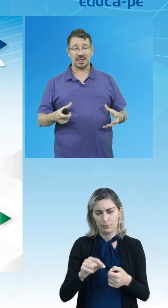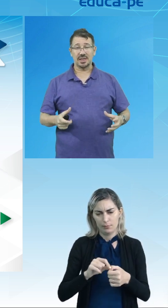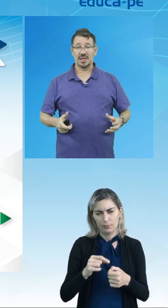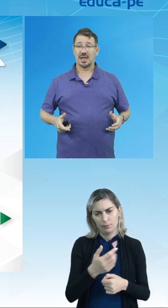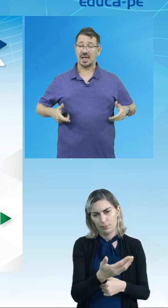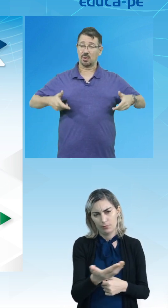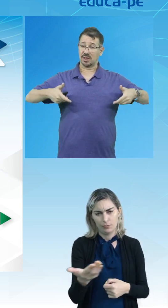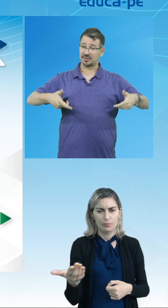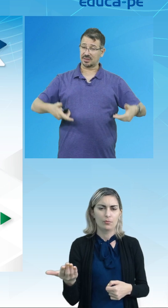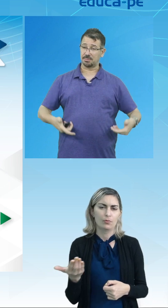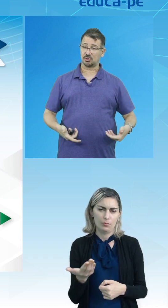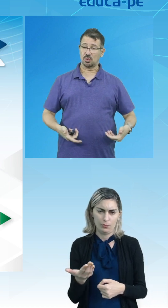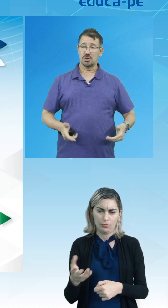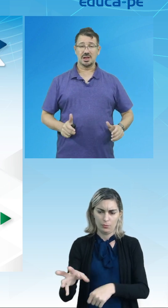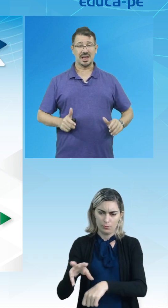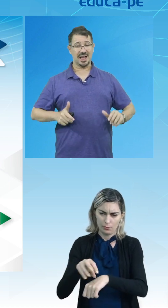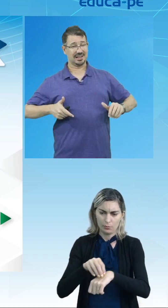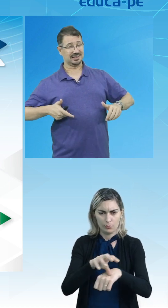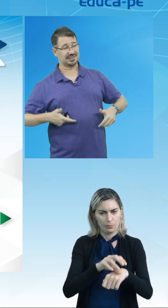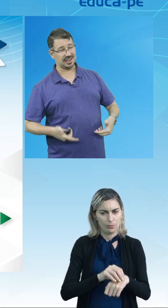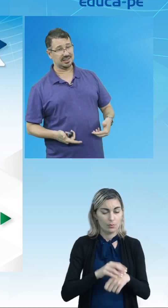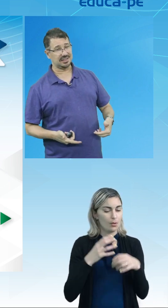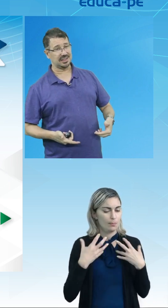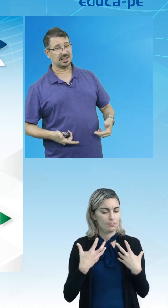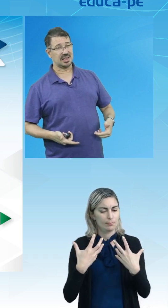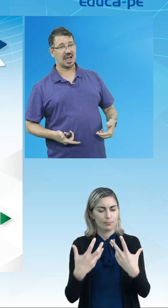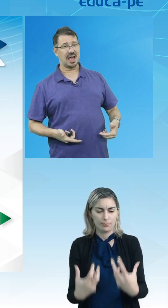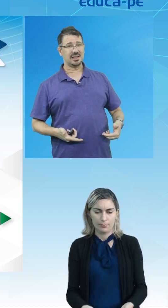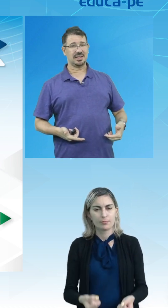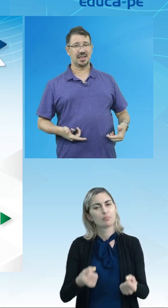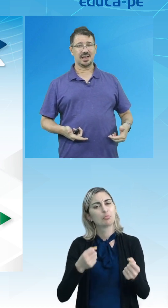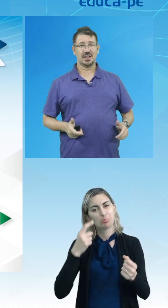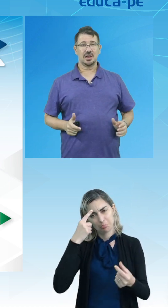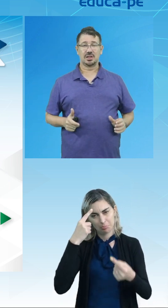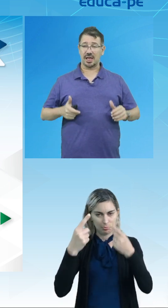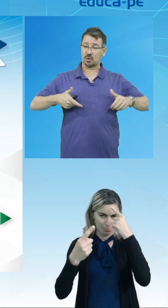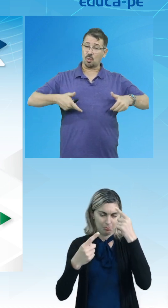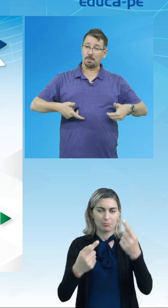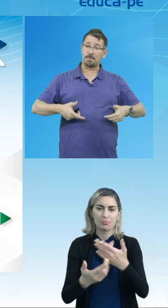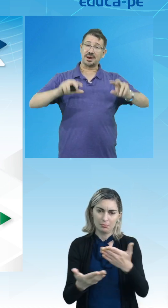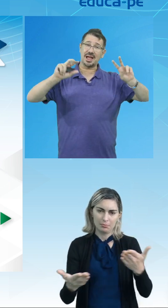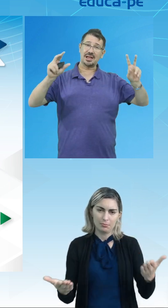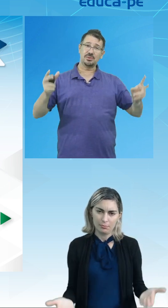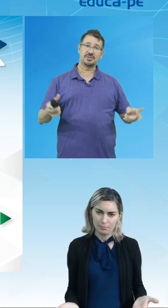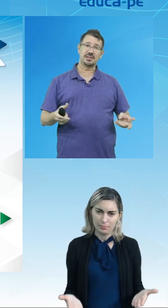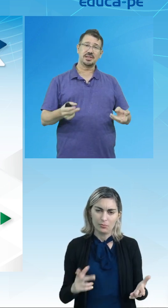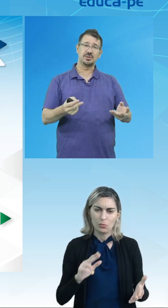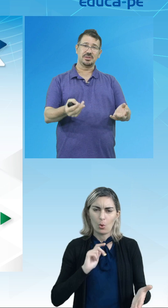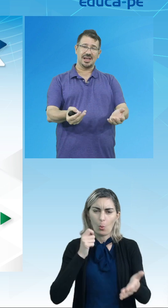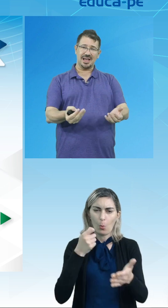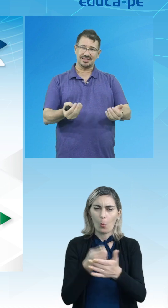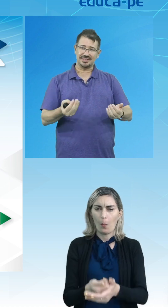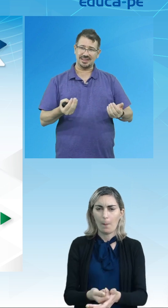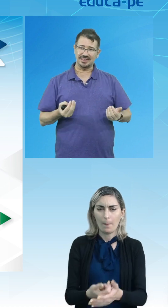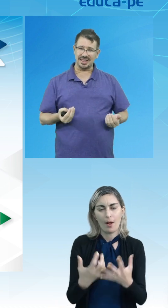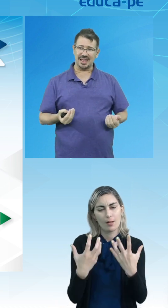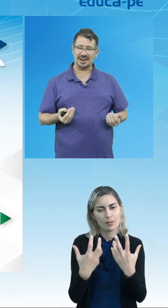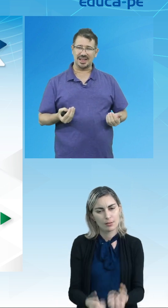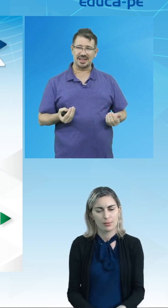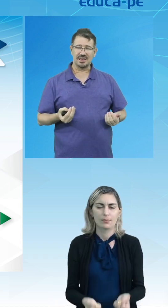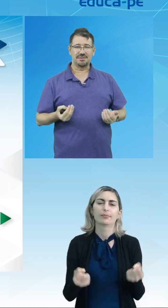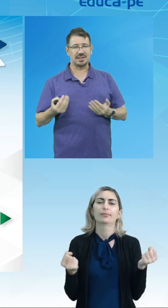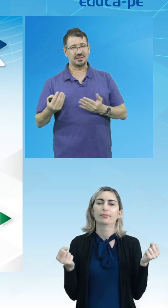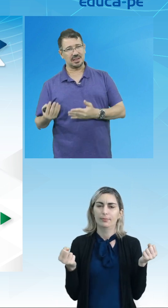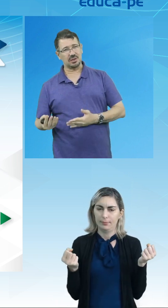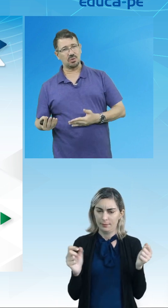com que o receptor aceite a ideia, comprar no sentido de